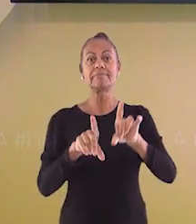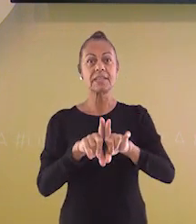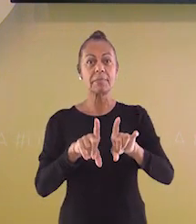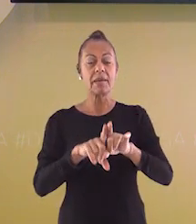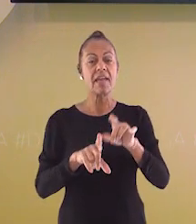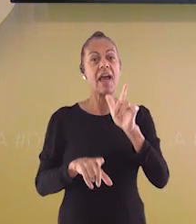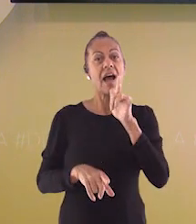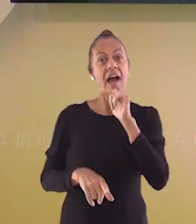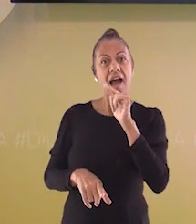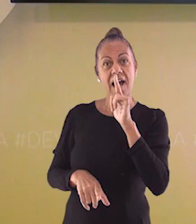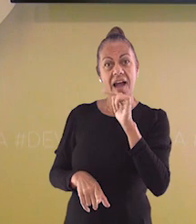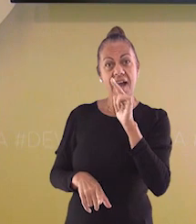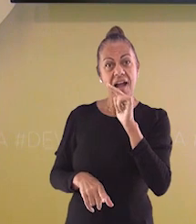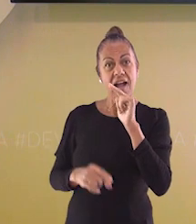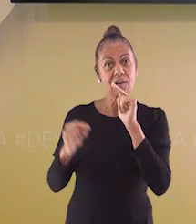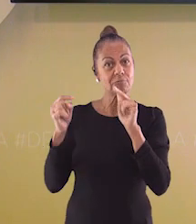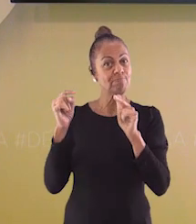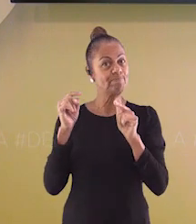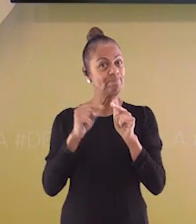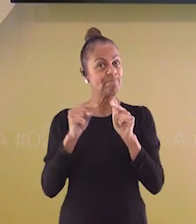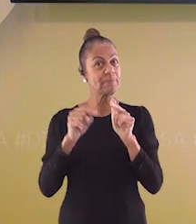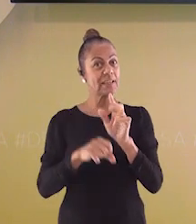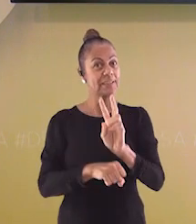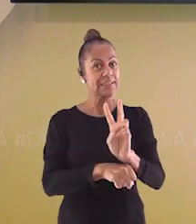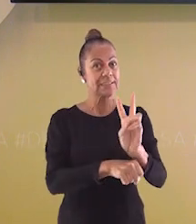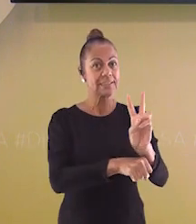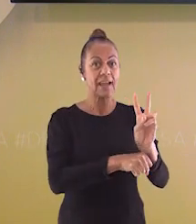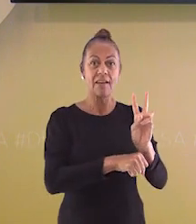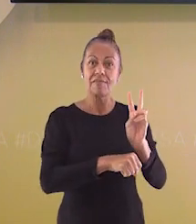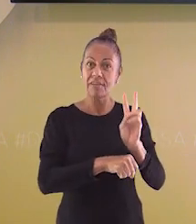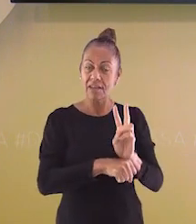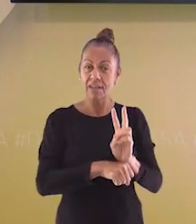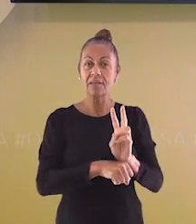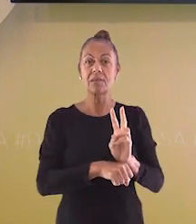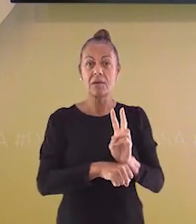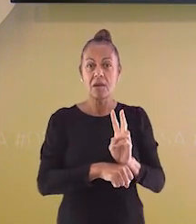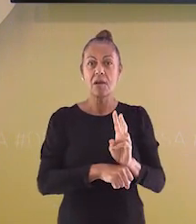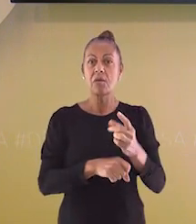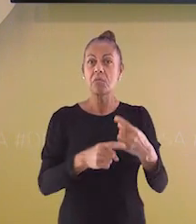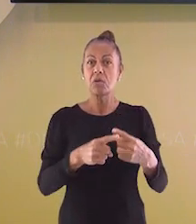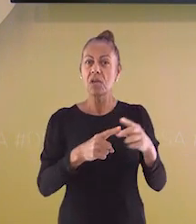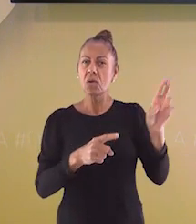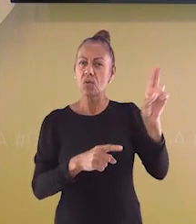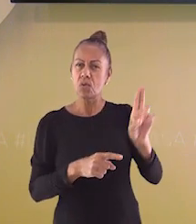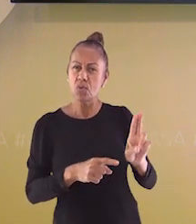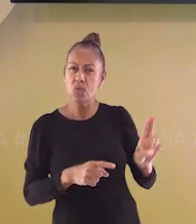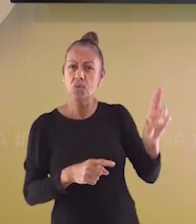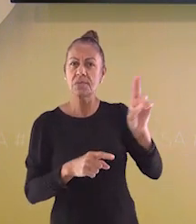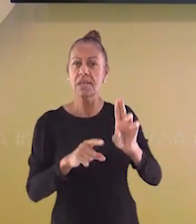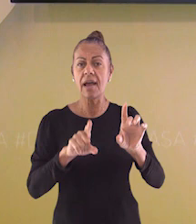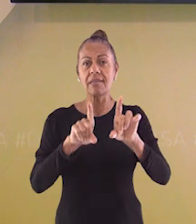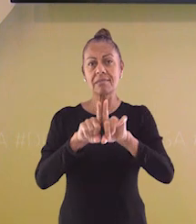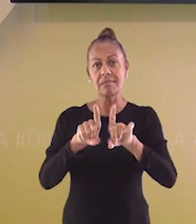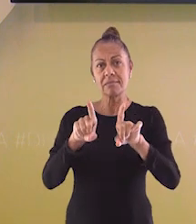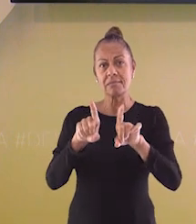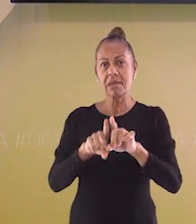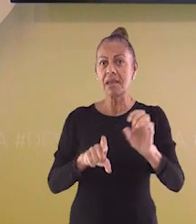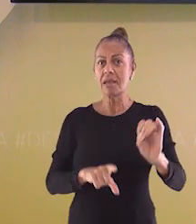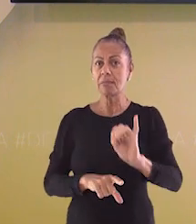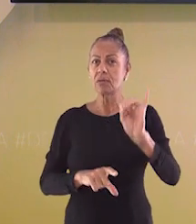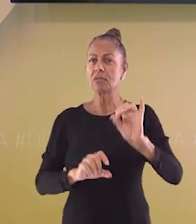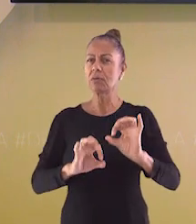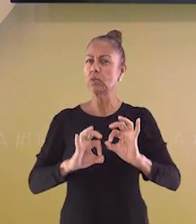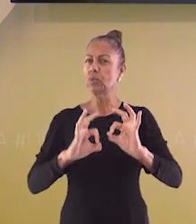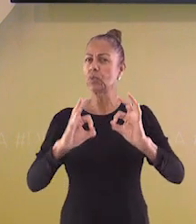gente consome e que deve ser preservado. Não apenas por essa razão, né? Não apenas porque a gente usa, mas porque ele é importante para todos os